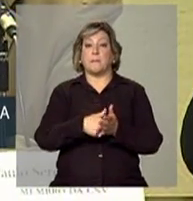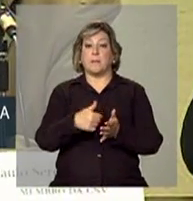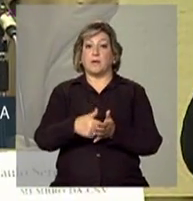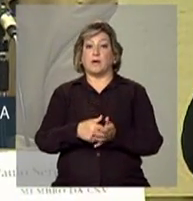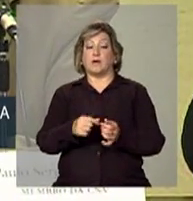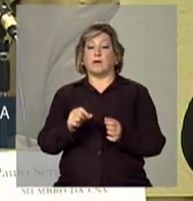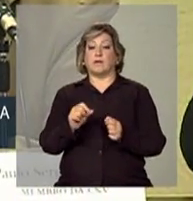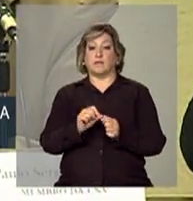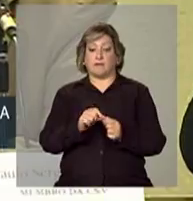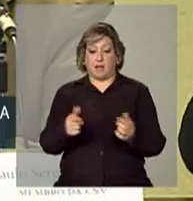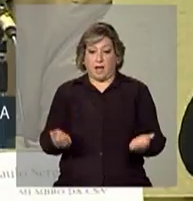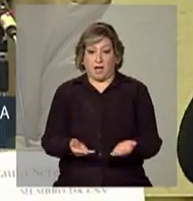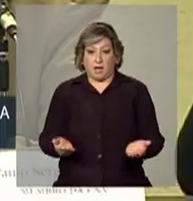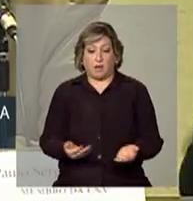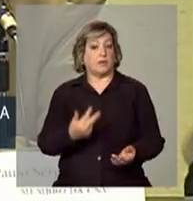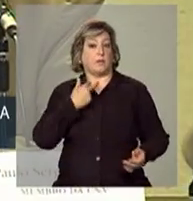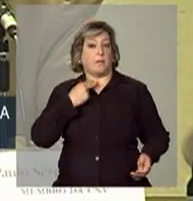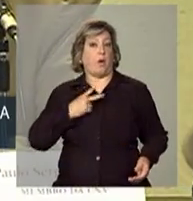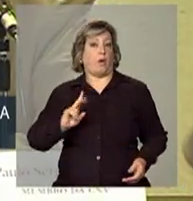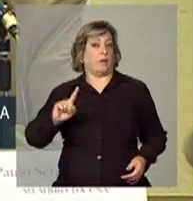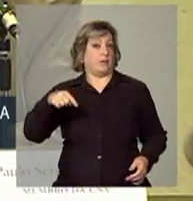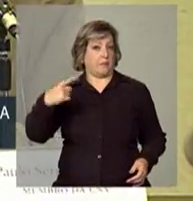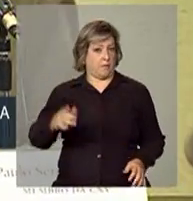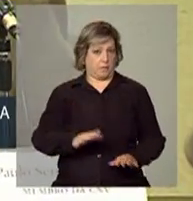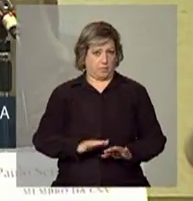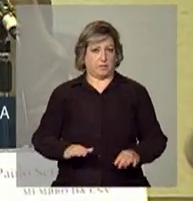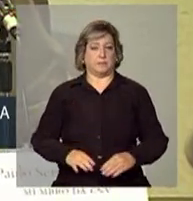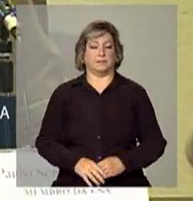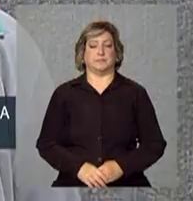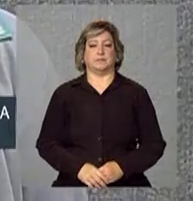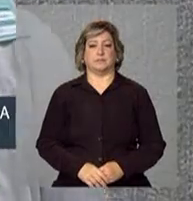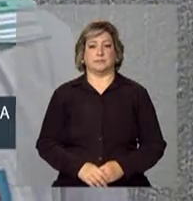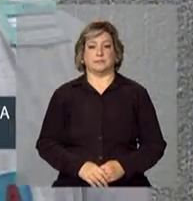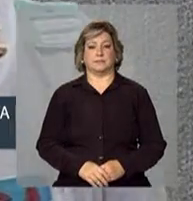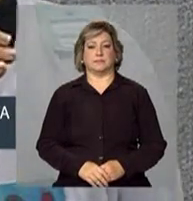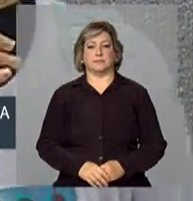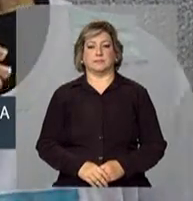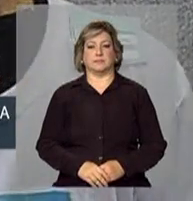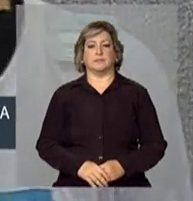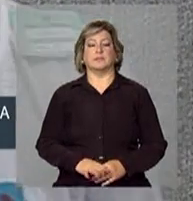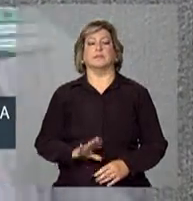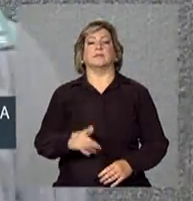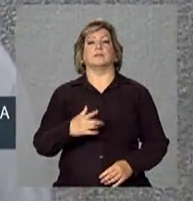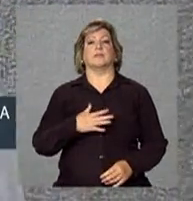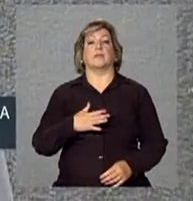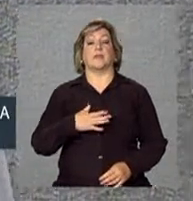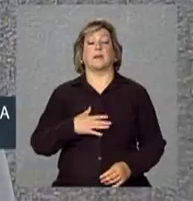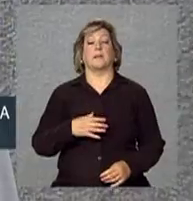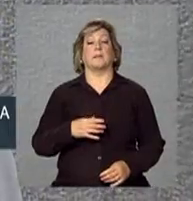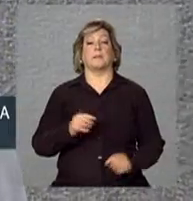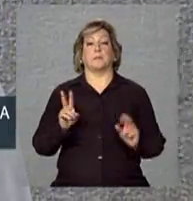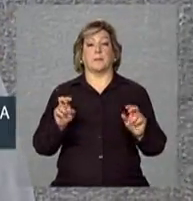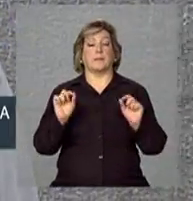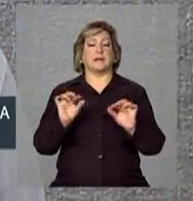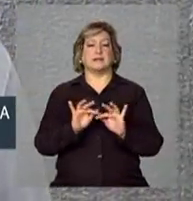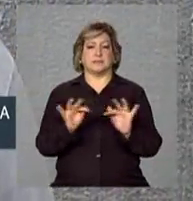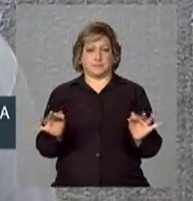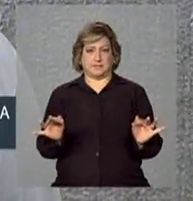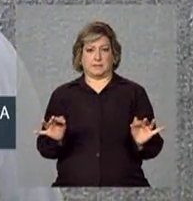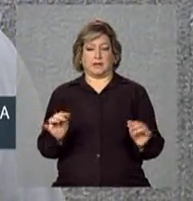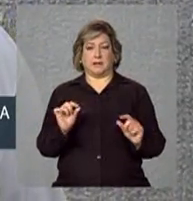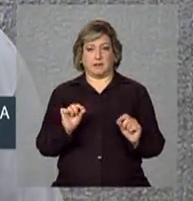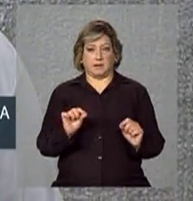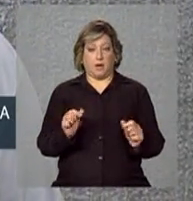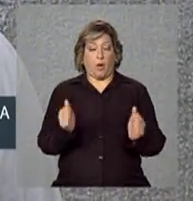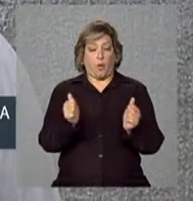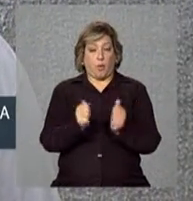identificadas agora. Não podemos continuar depois dessas. Bom, a minha questão é simples. É que